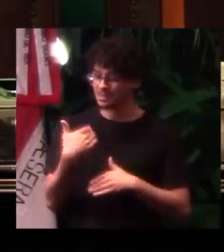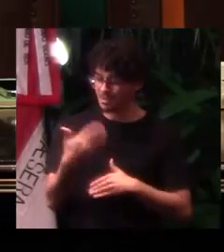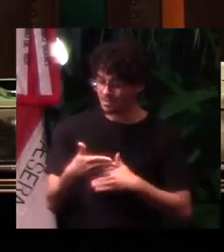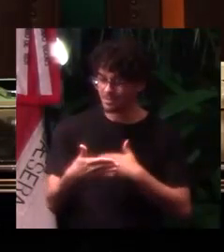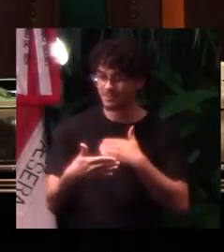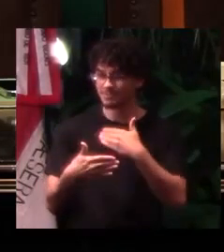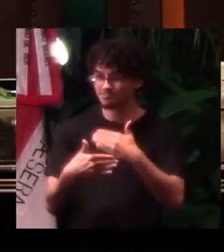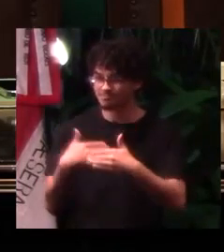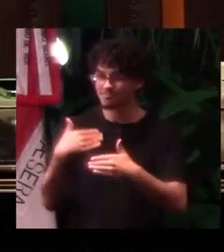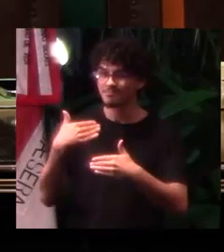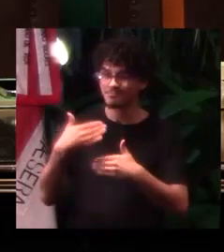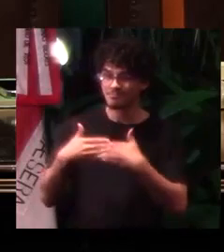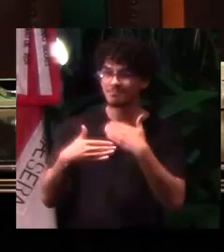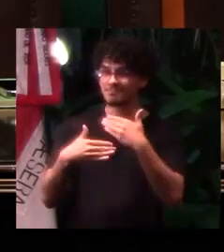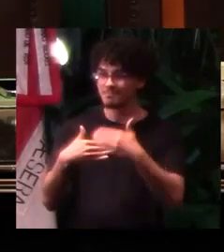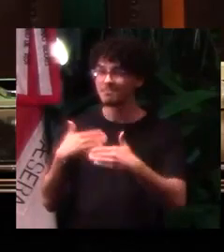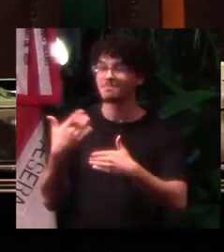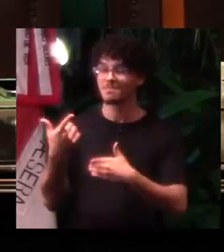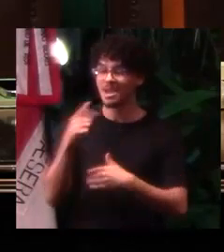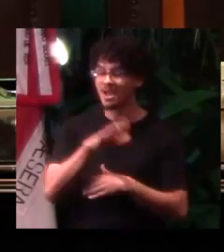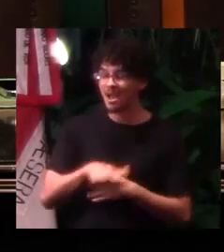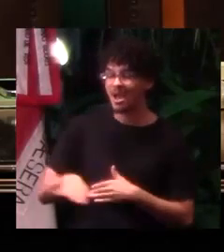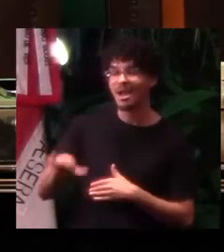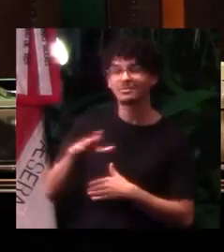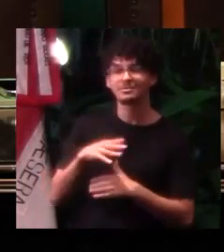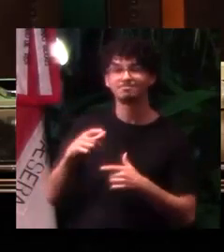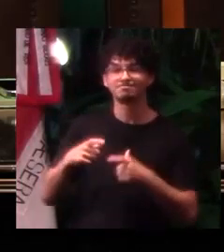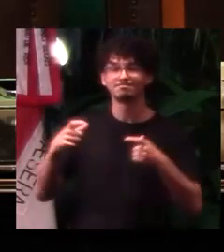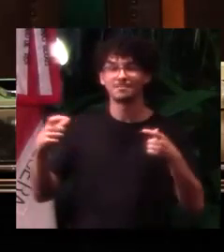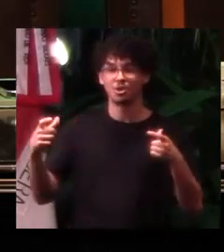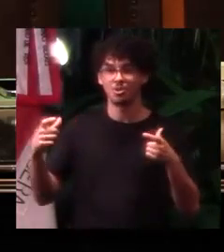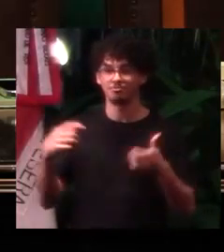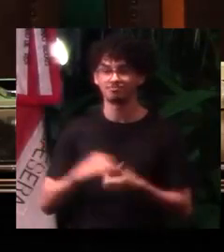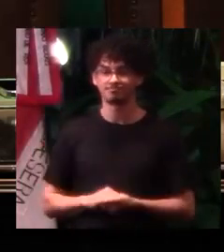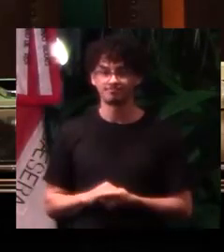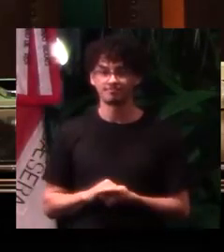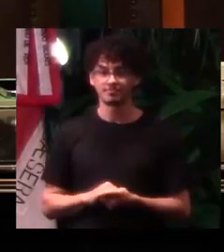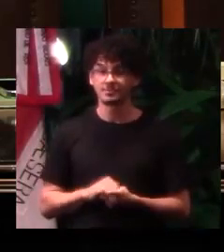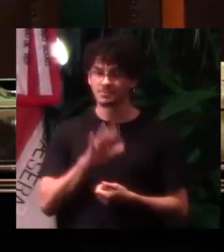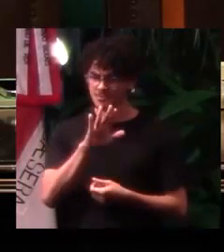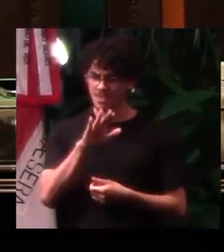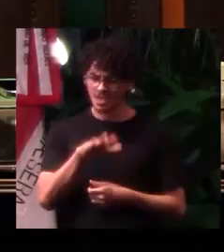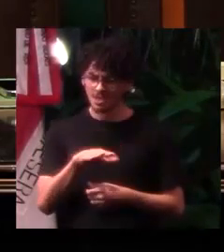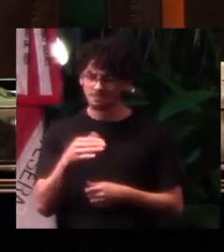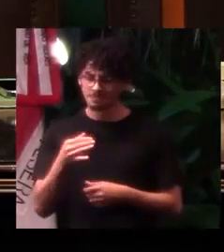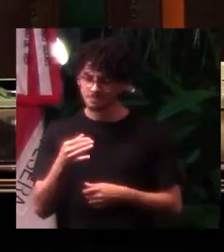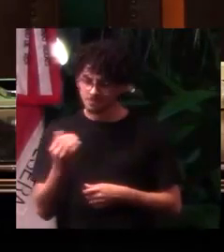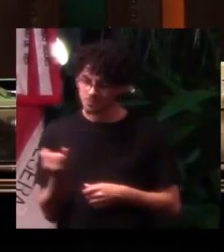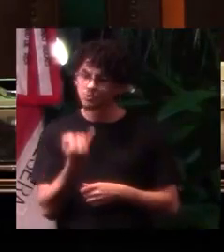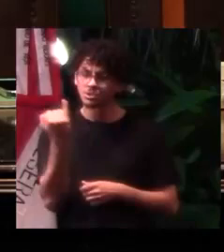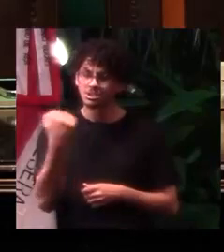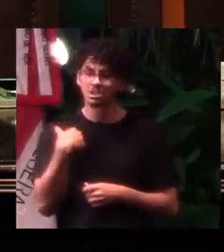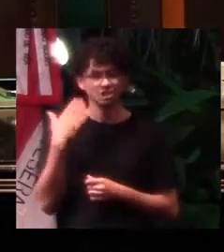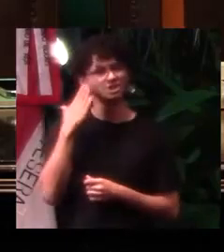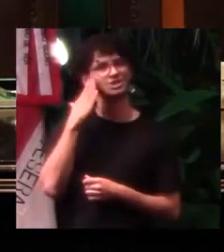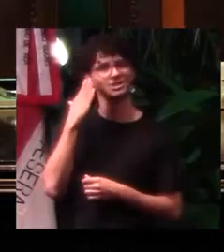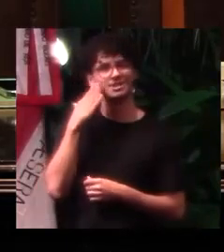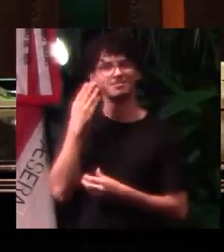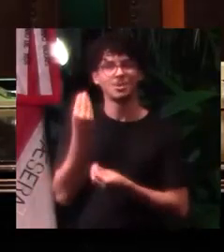mais as questões se tornam assim. E é importante nós sabermos construir